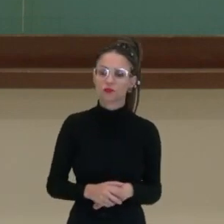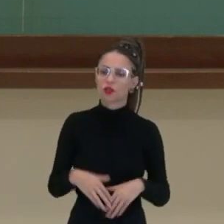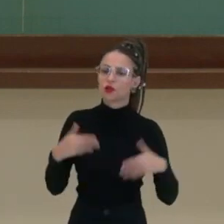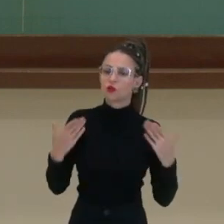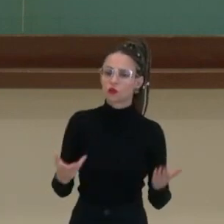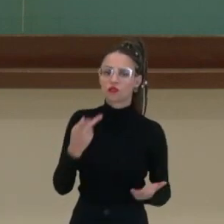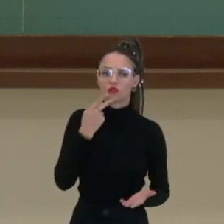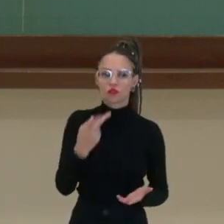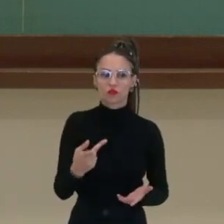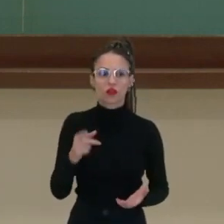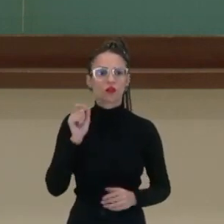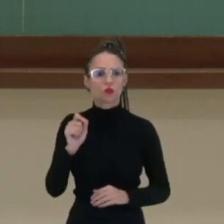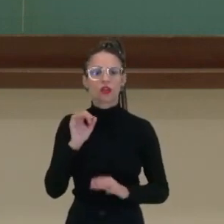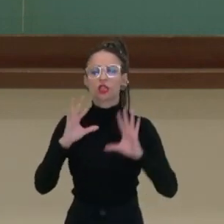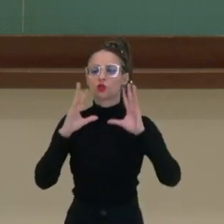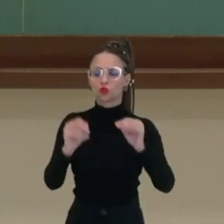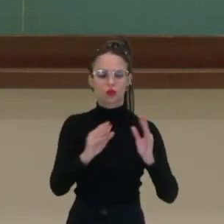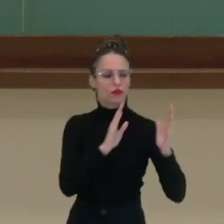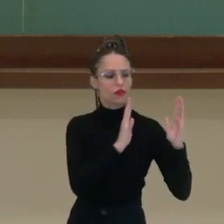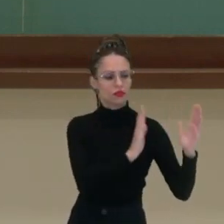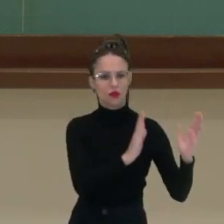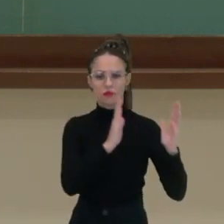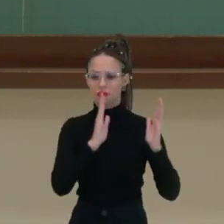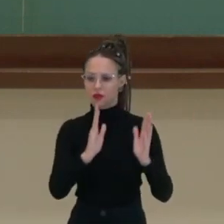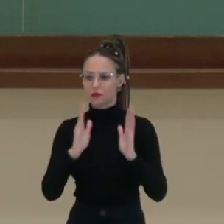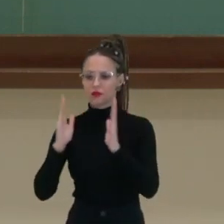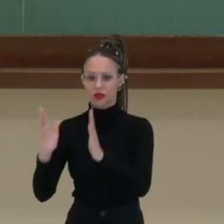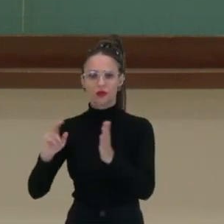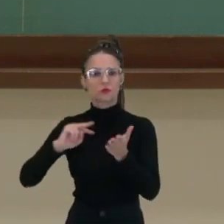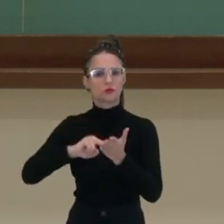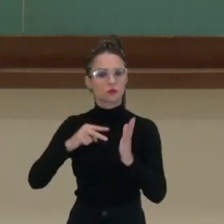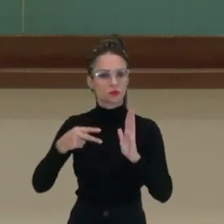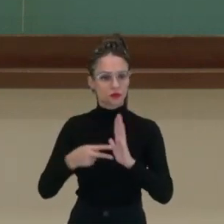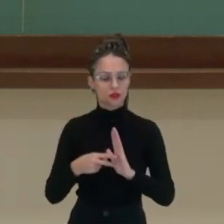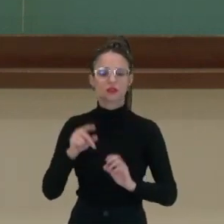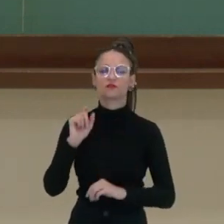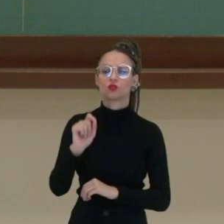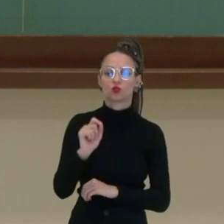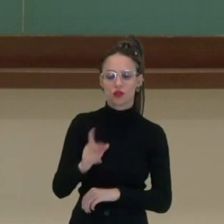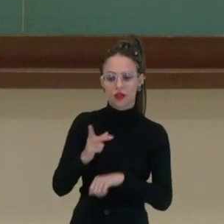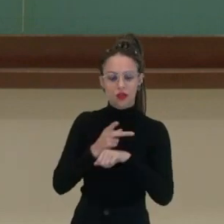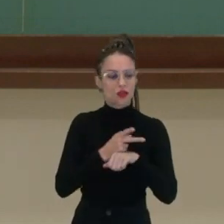que ele pega todas as etapas de produção, significa que ele vai desde a busca da